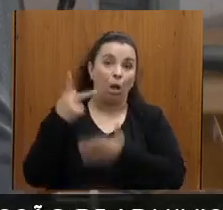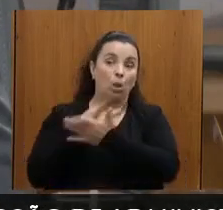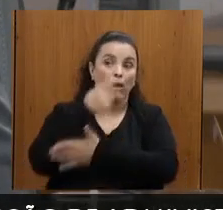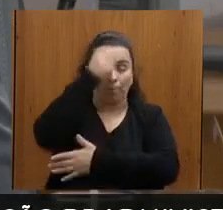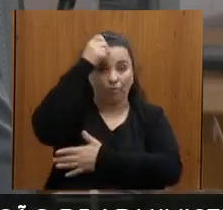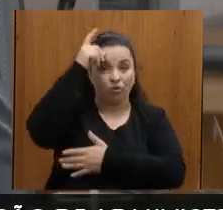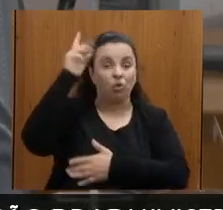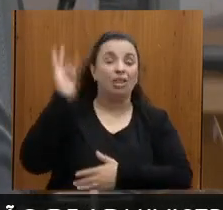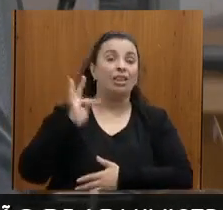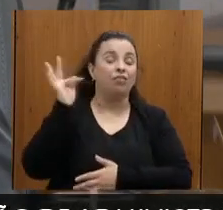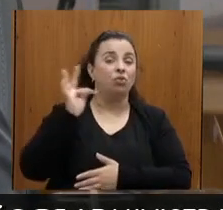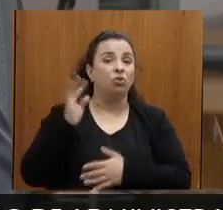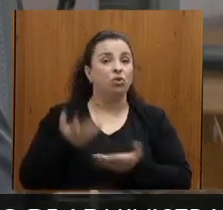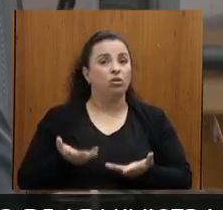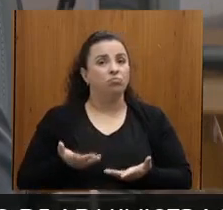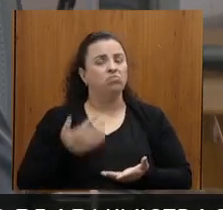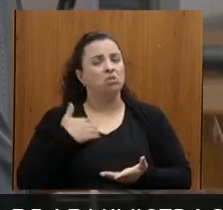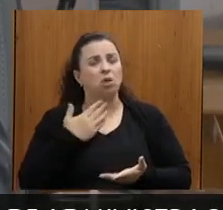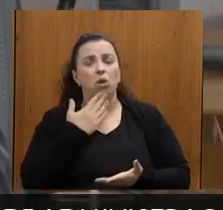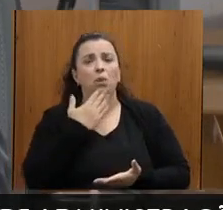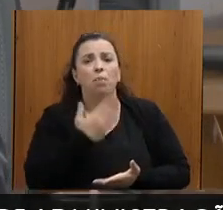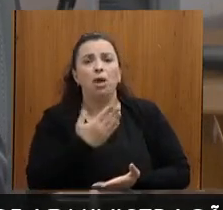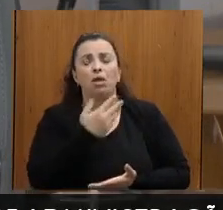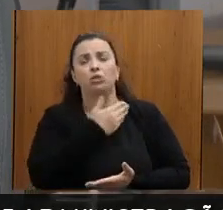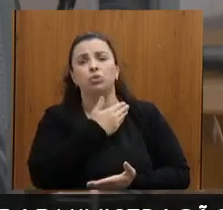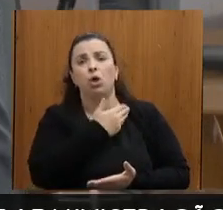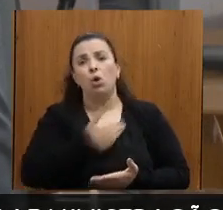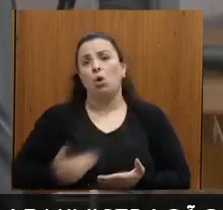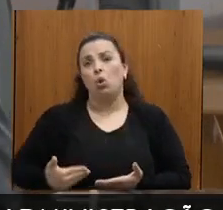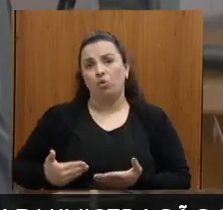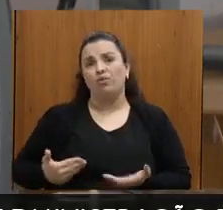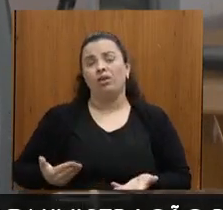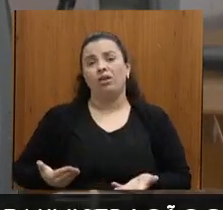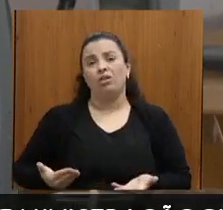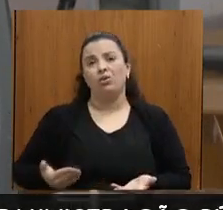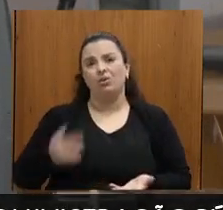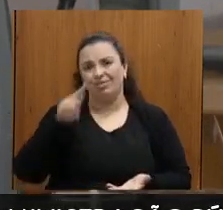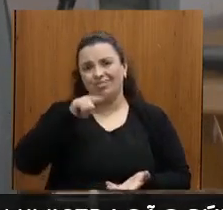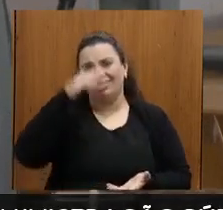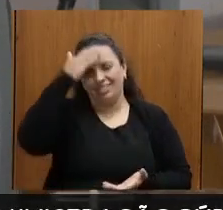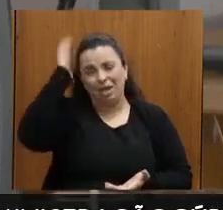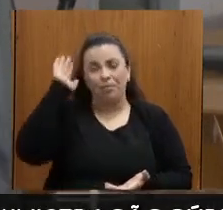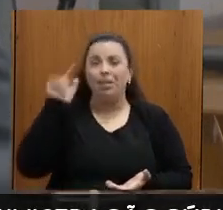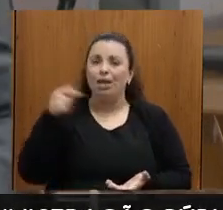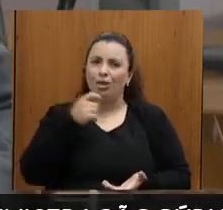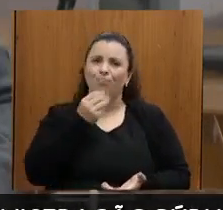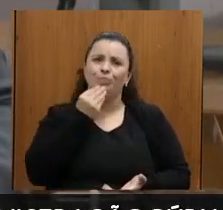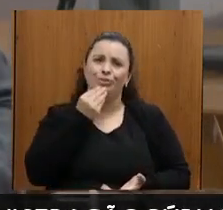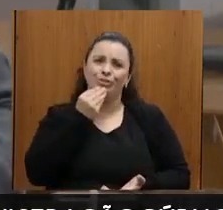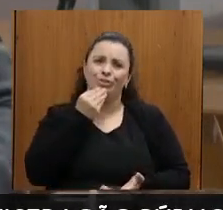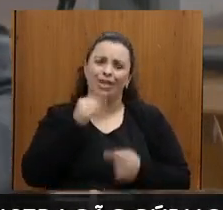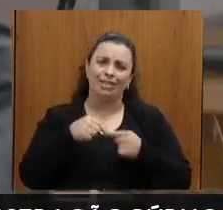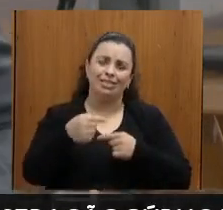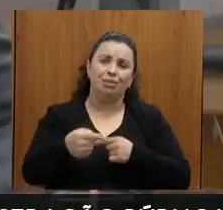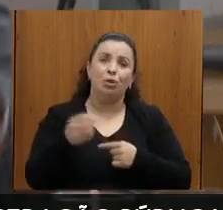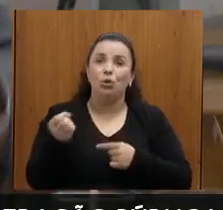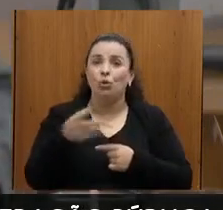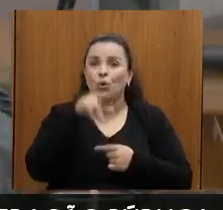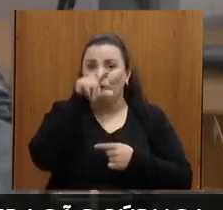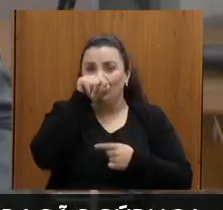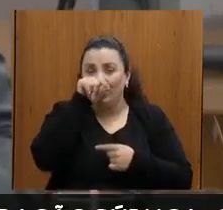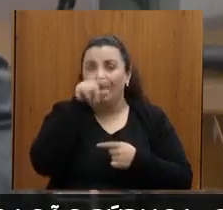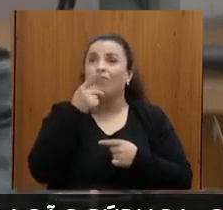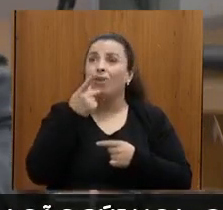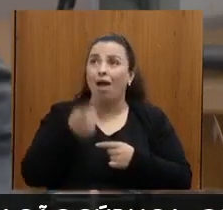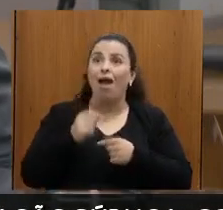apelo, o governador, ele poderia, para a semana, fazer um novo tweet, olha, o que eu disse lá para o ano que vem, está de pé, mas